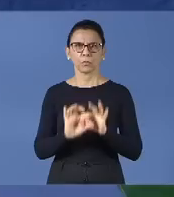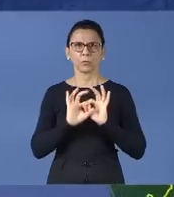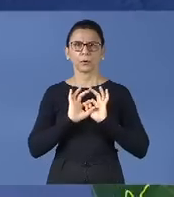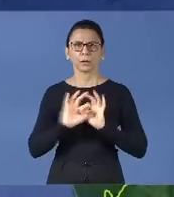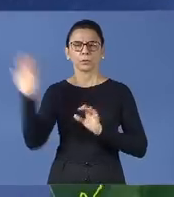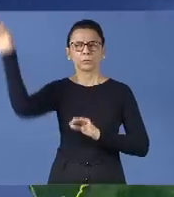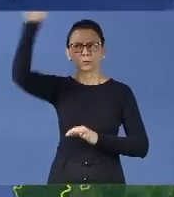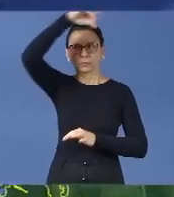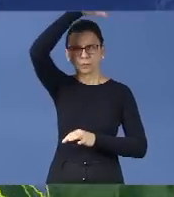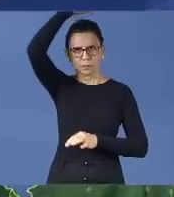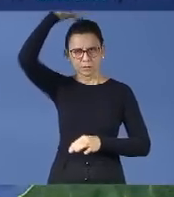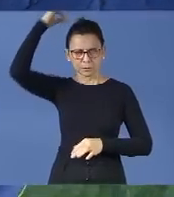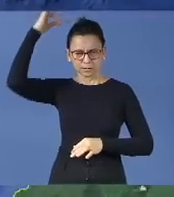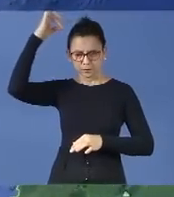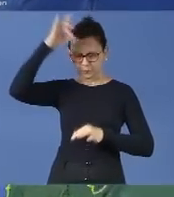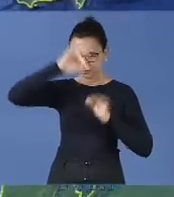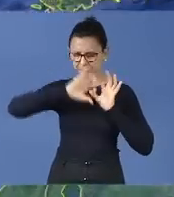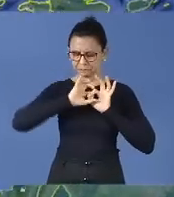mesmo espírito.